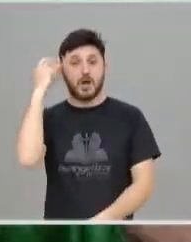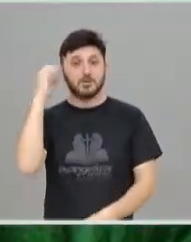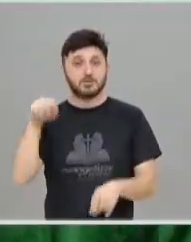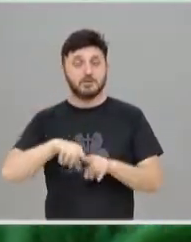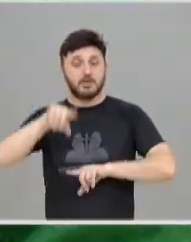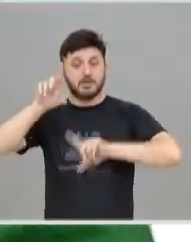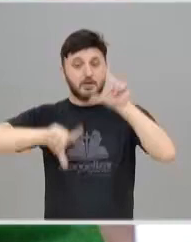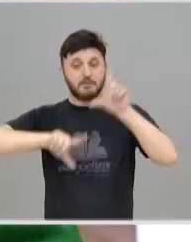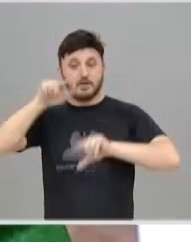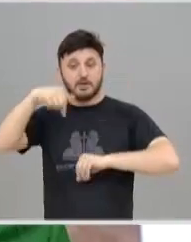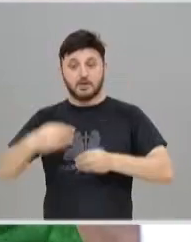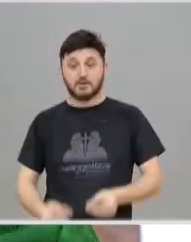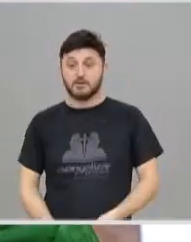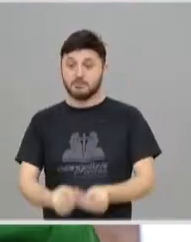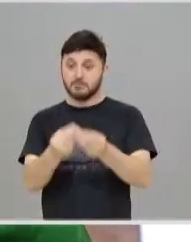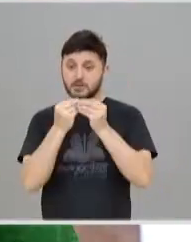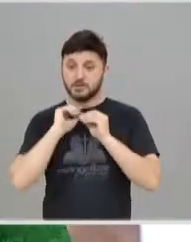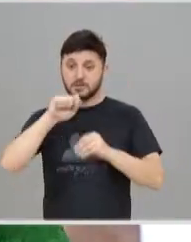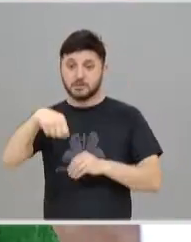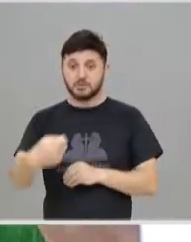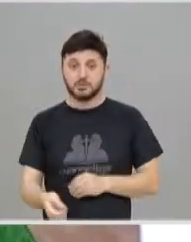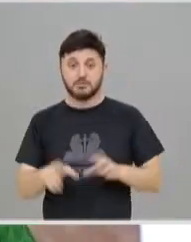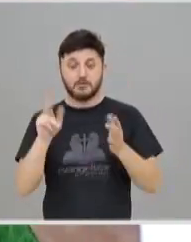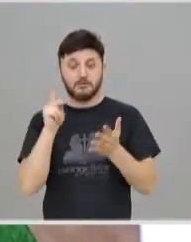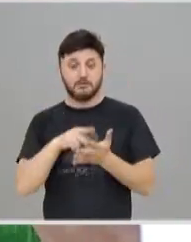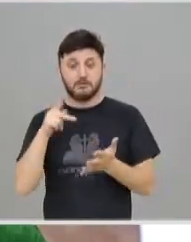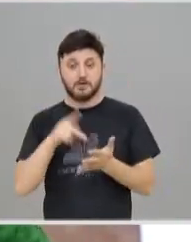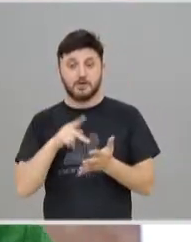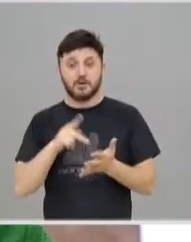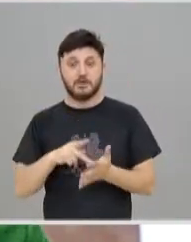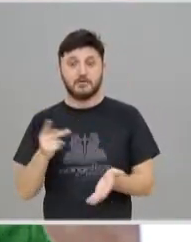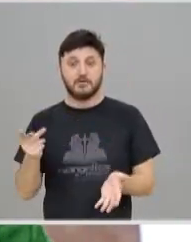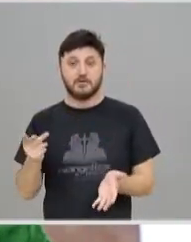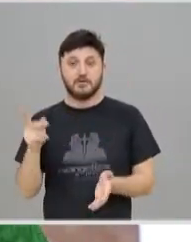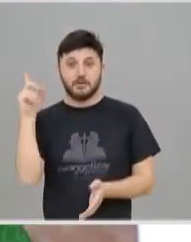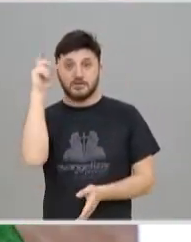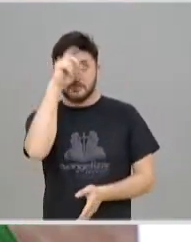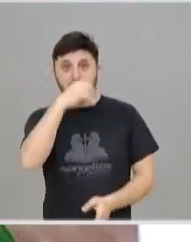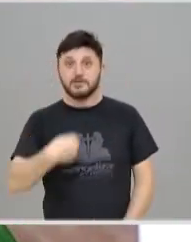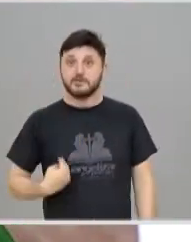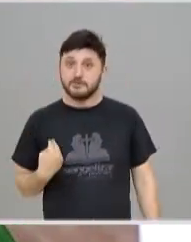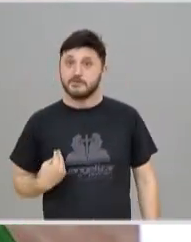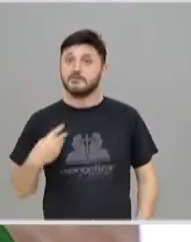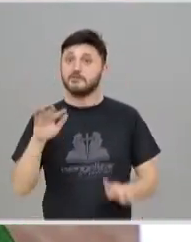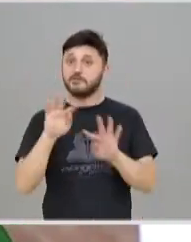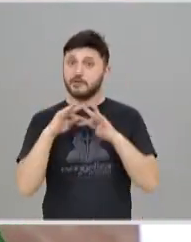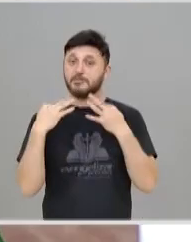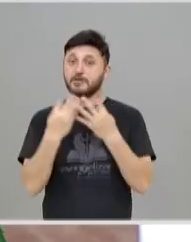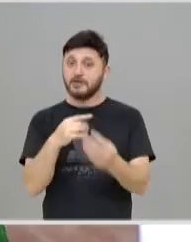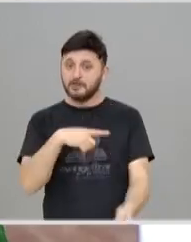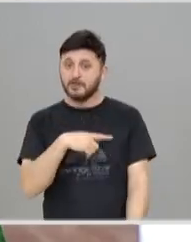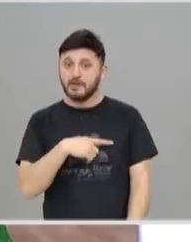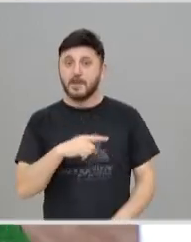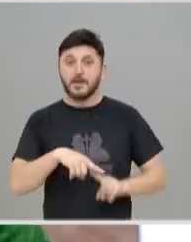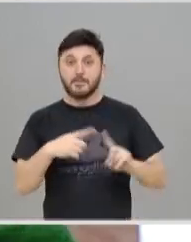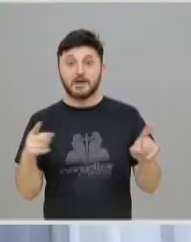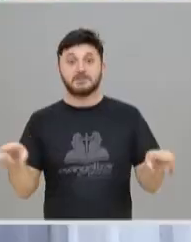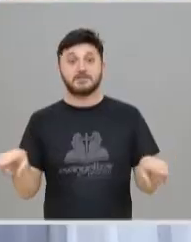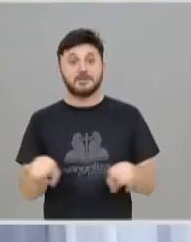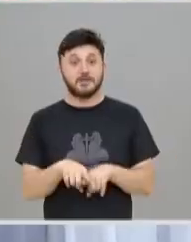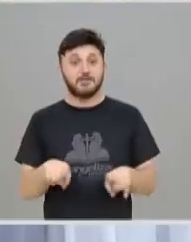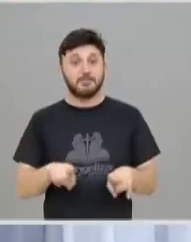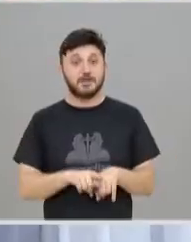aqui nas missas, sobre esta realidade difícil que a família vive, mas ao mesmo tempo